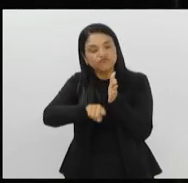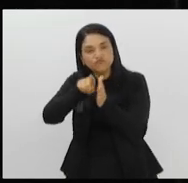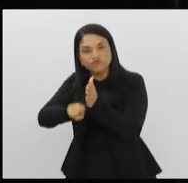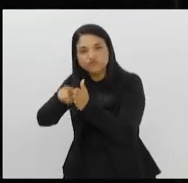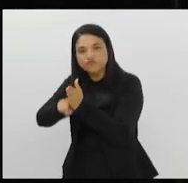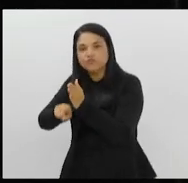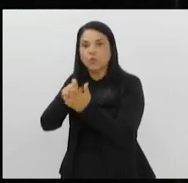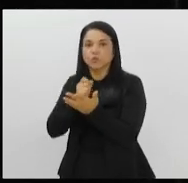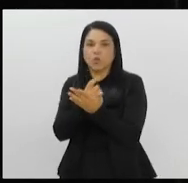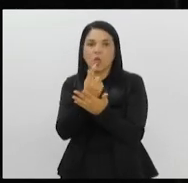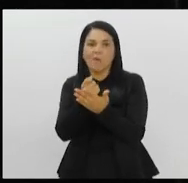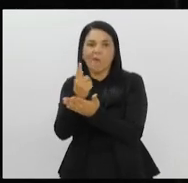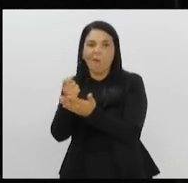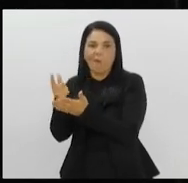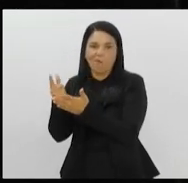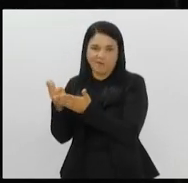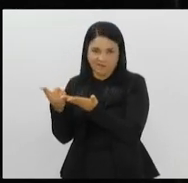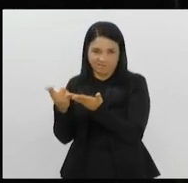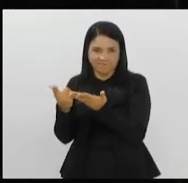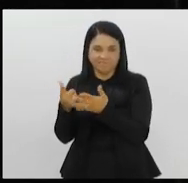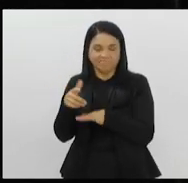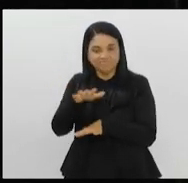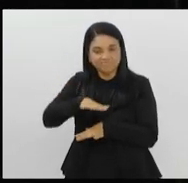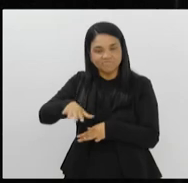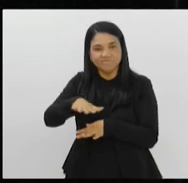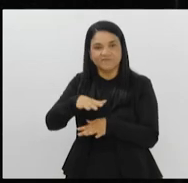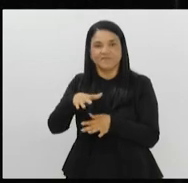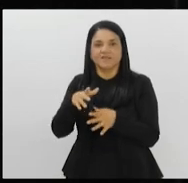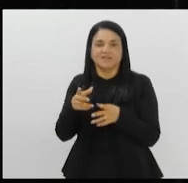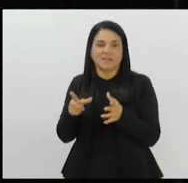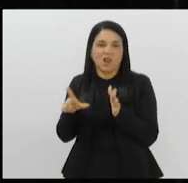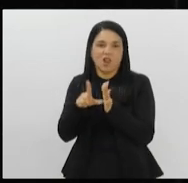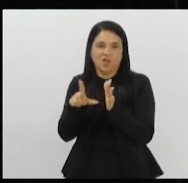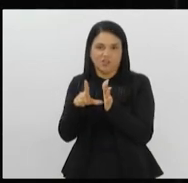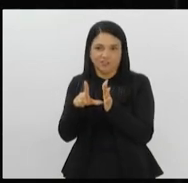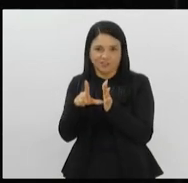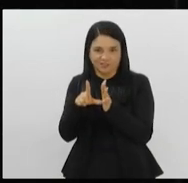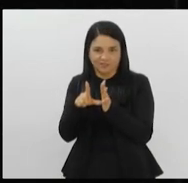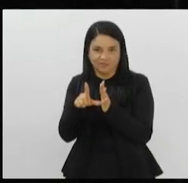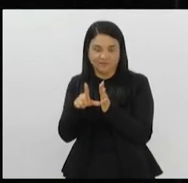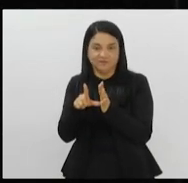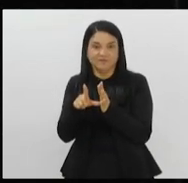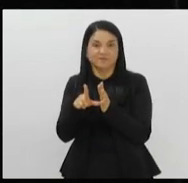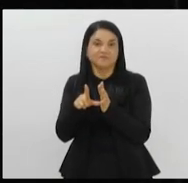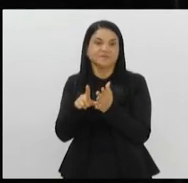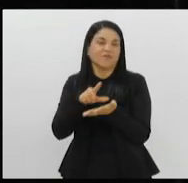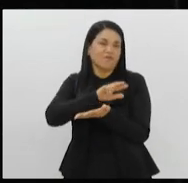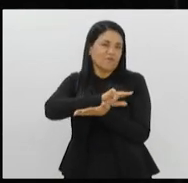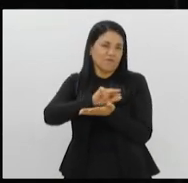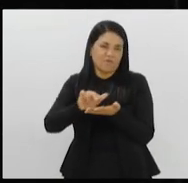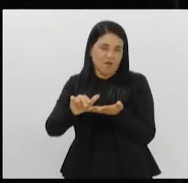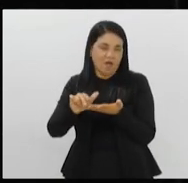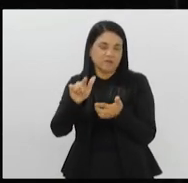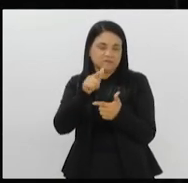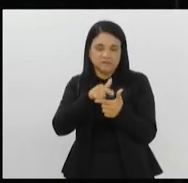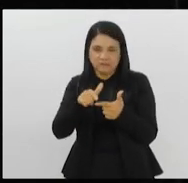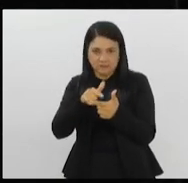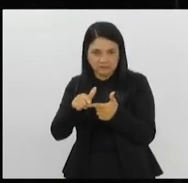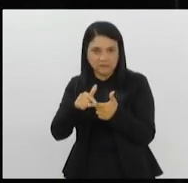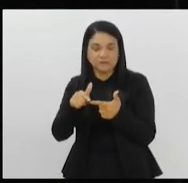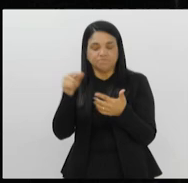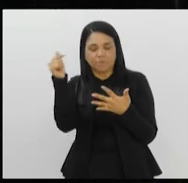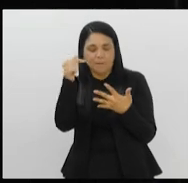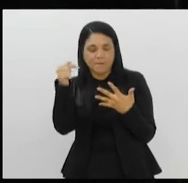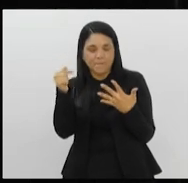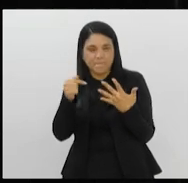suas compras no comércio da cidade. Então, essas questões todas, né, eu tenho trabalhado